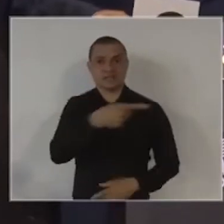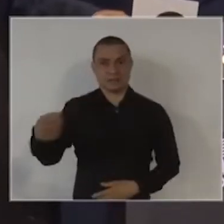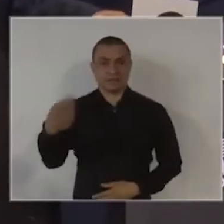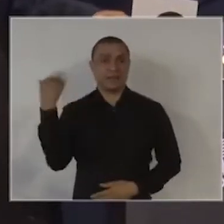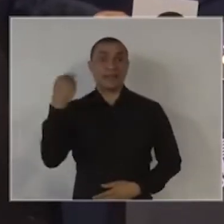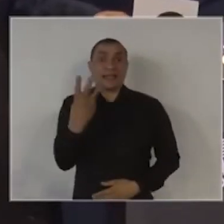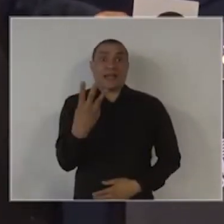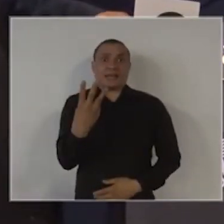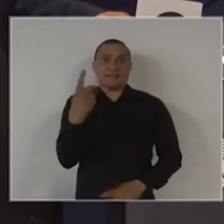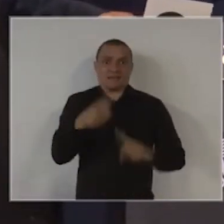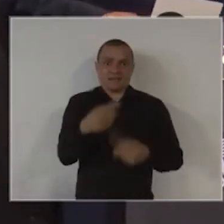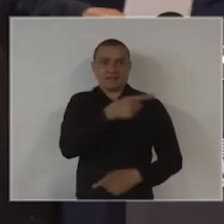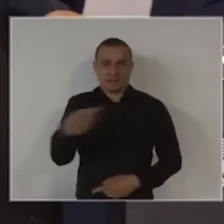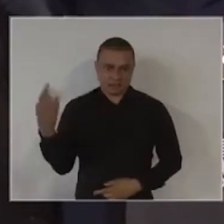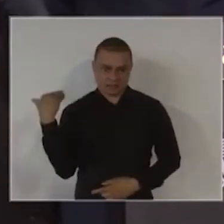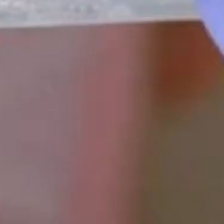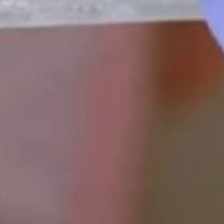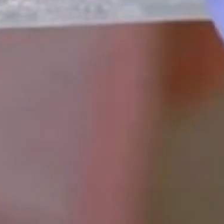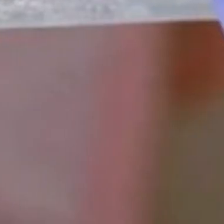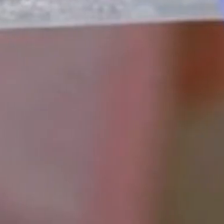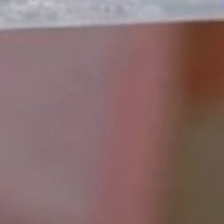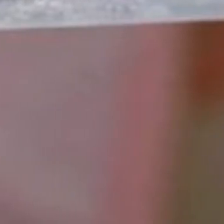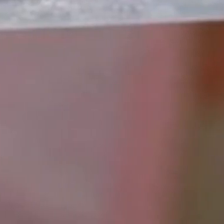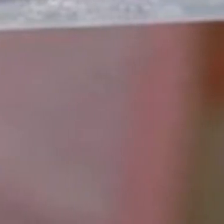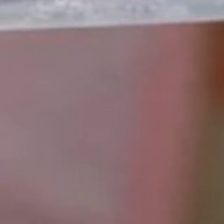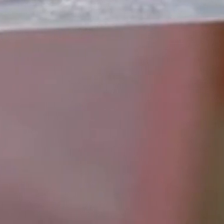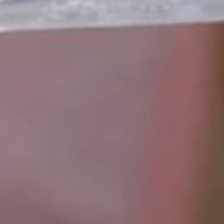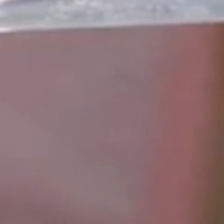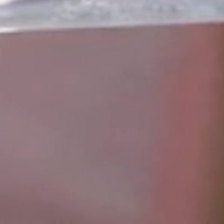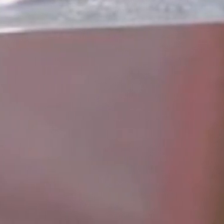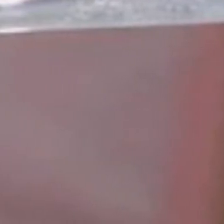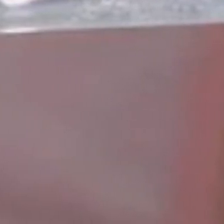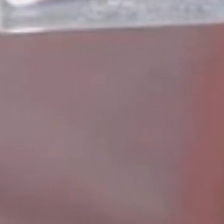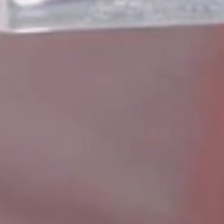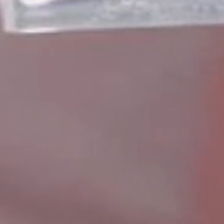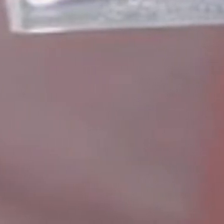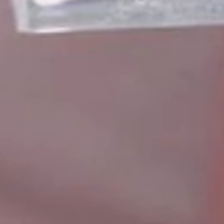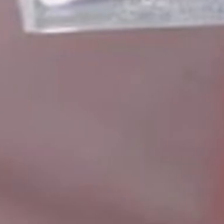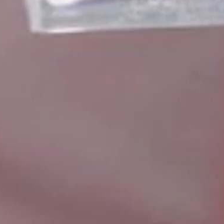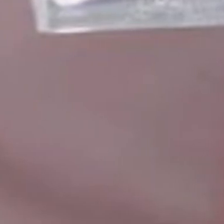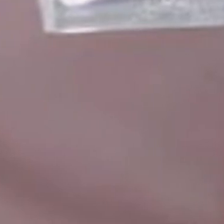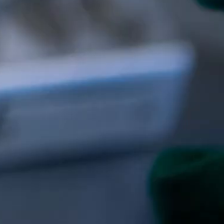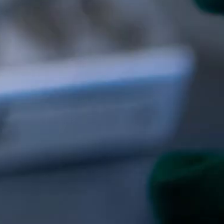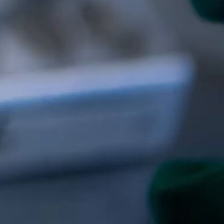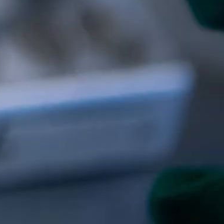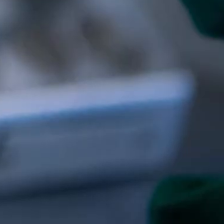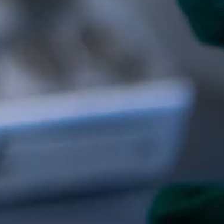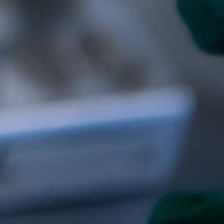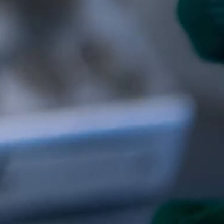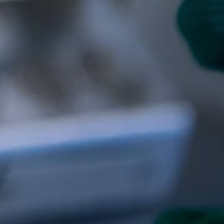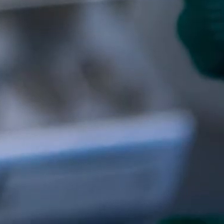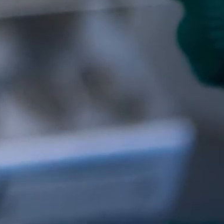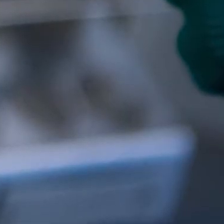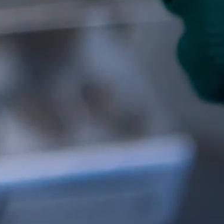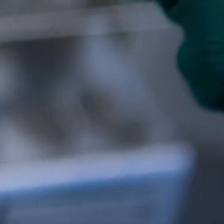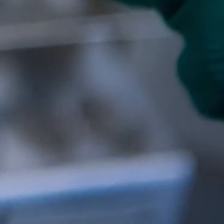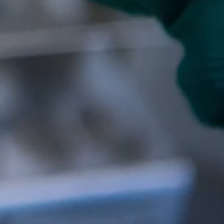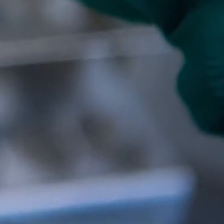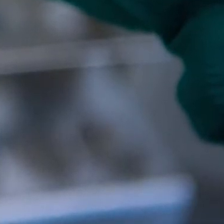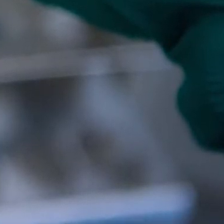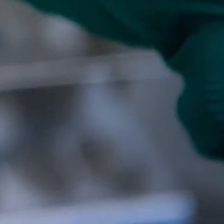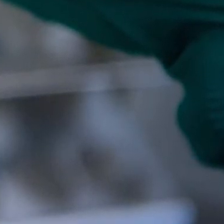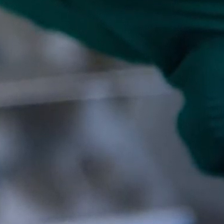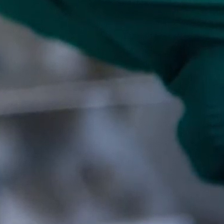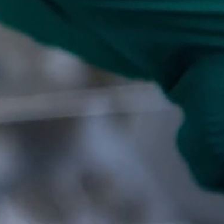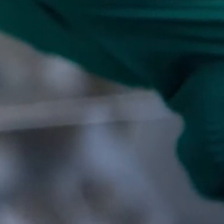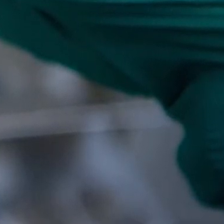o primeiro lote da vacina Coronavac no dia 20 de novembro. Serão 120 mil doses neste primeiro momento.